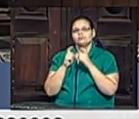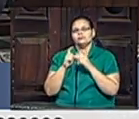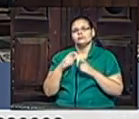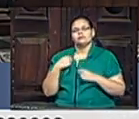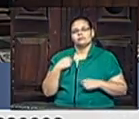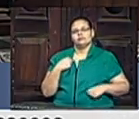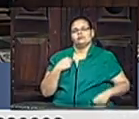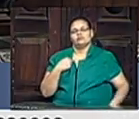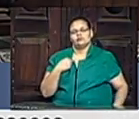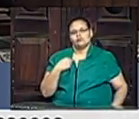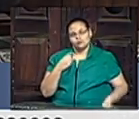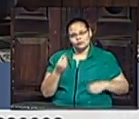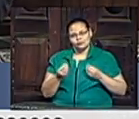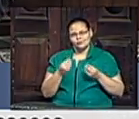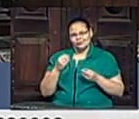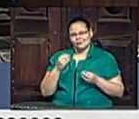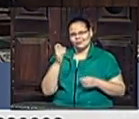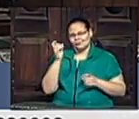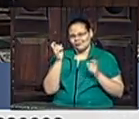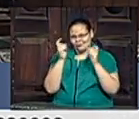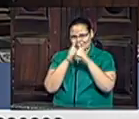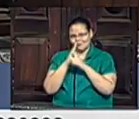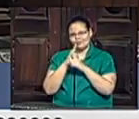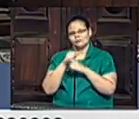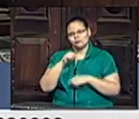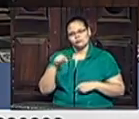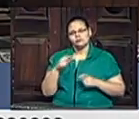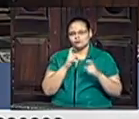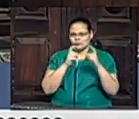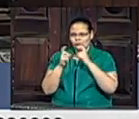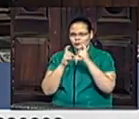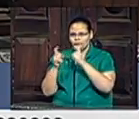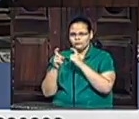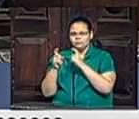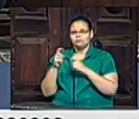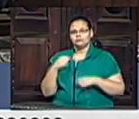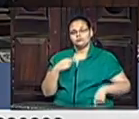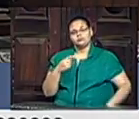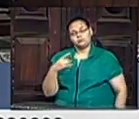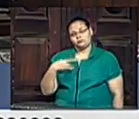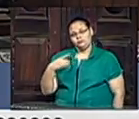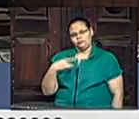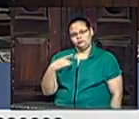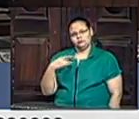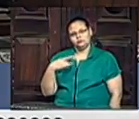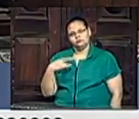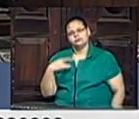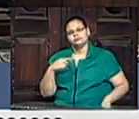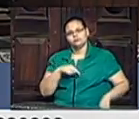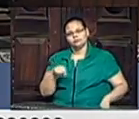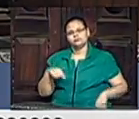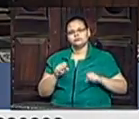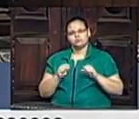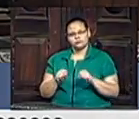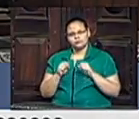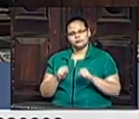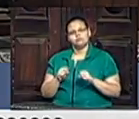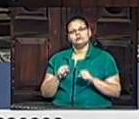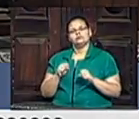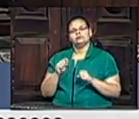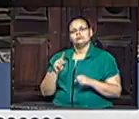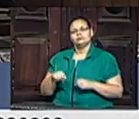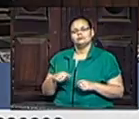Travessia, com o qual nos desafia o André Correia, gosto desse debate, mas eu temo, André, que a gente possa fazer uma travessia